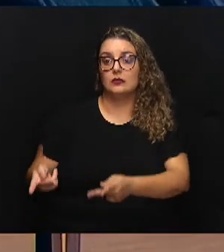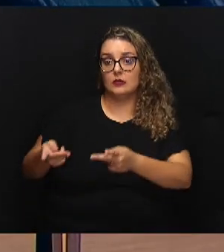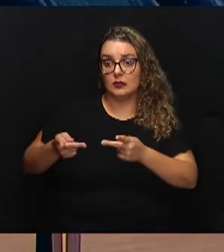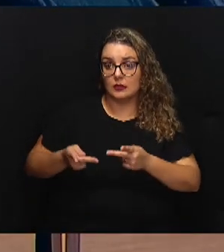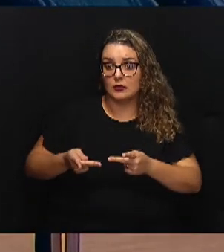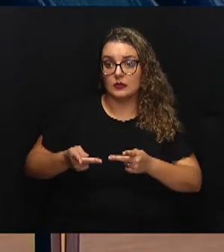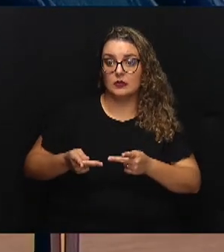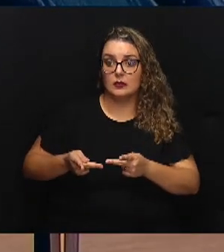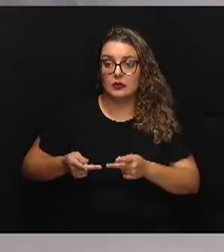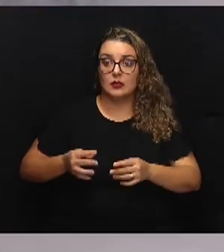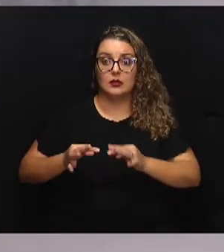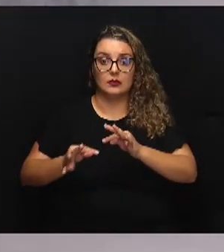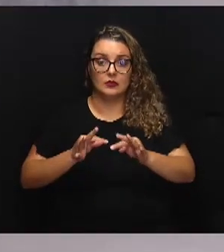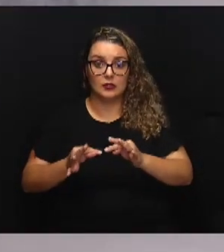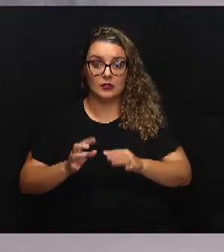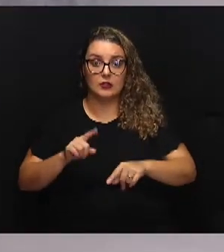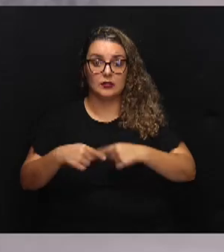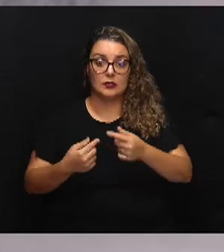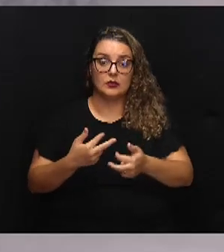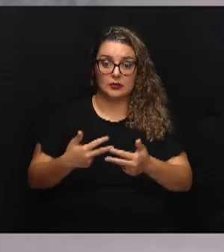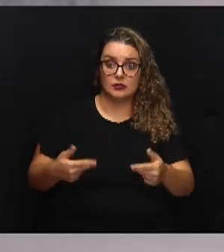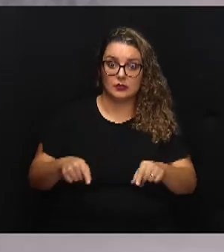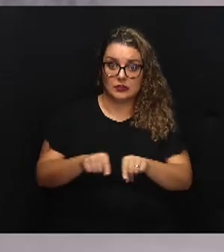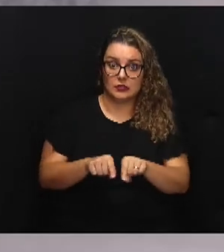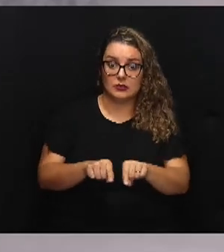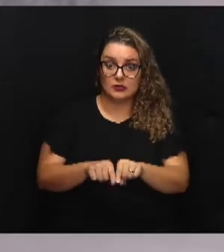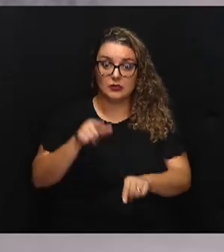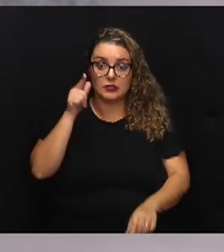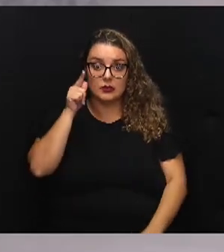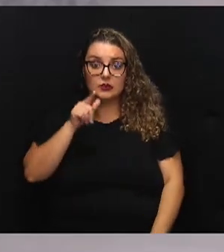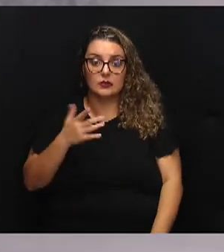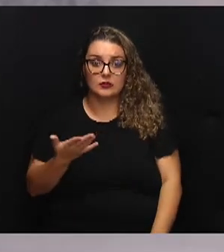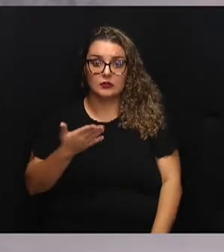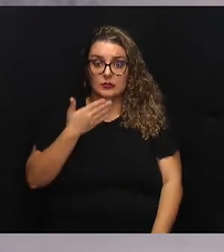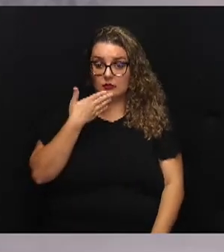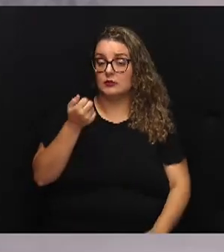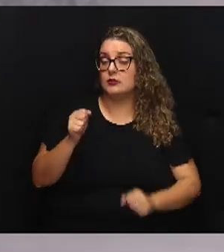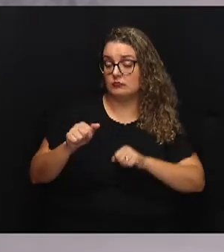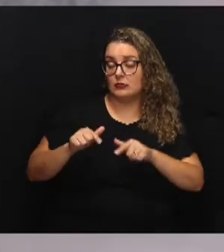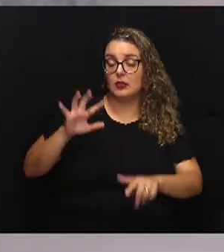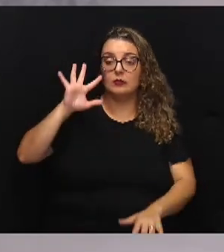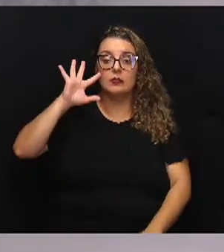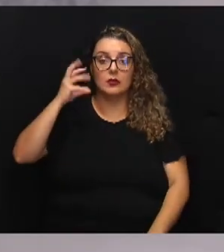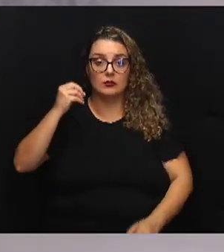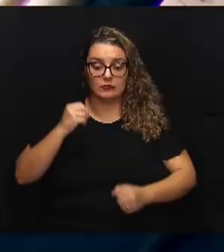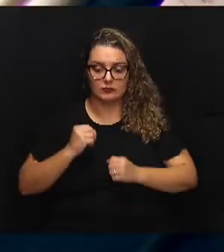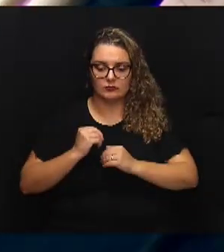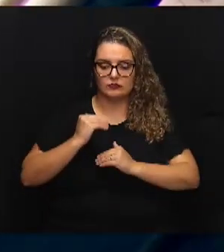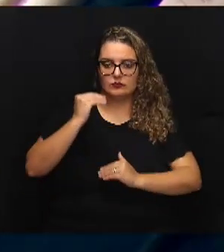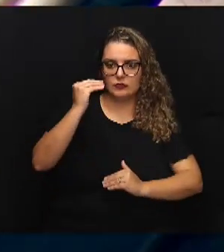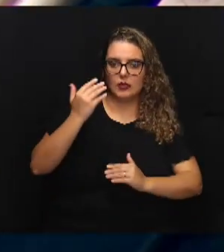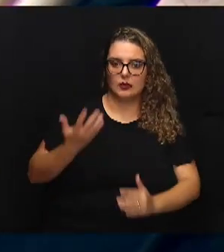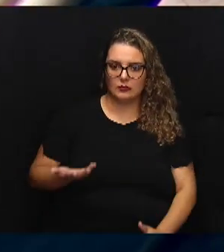através da visita técnica, de outras coisas também, eles conseguem melhorar a formação, né, complementar a formação